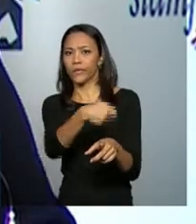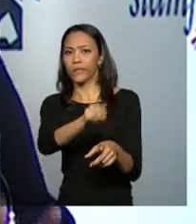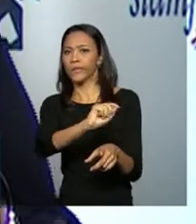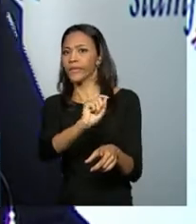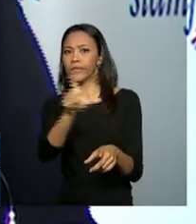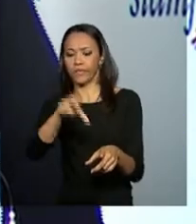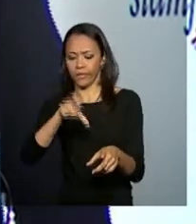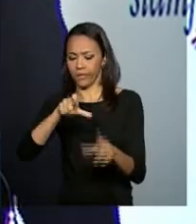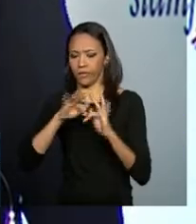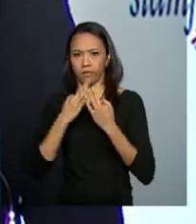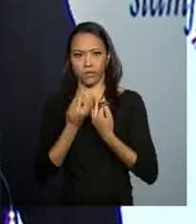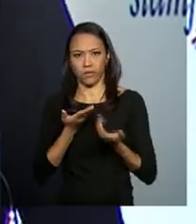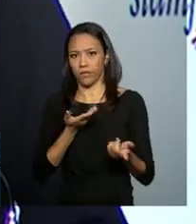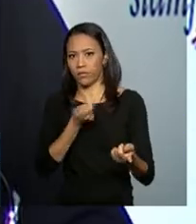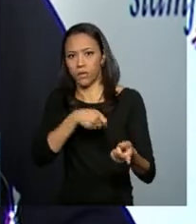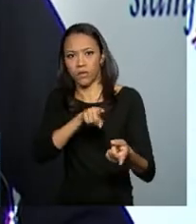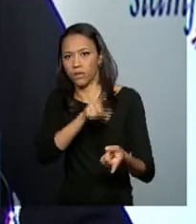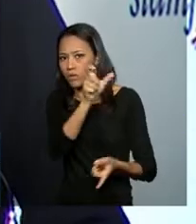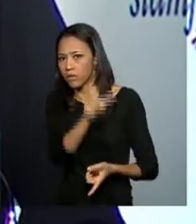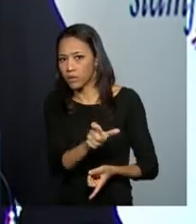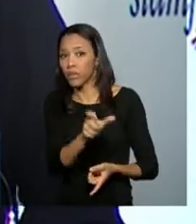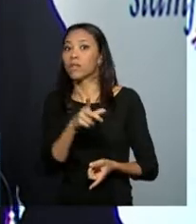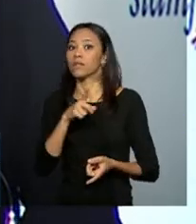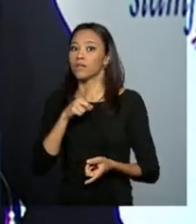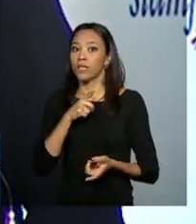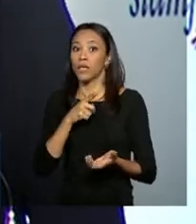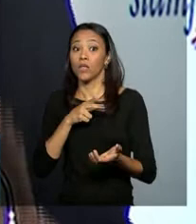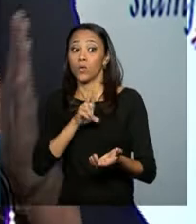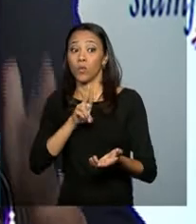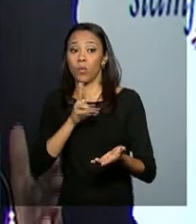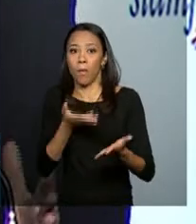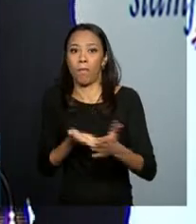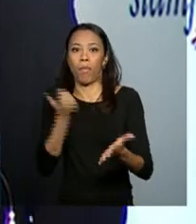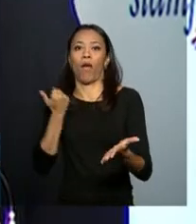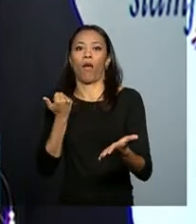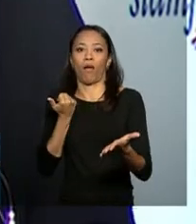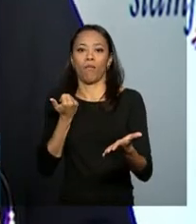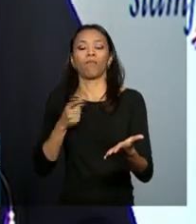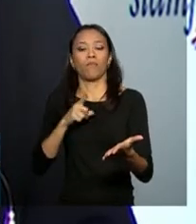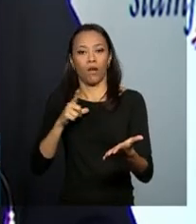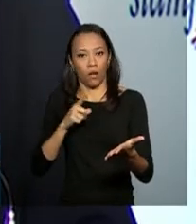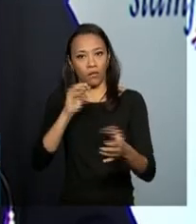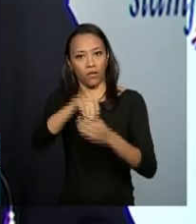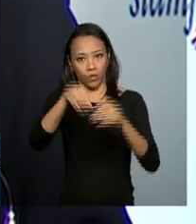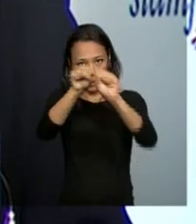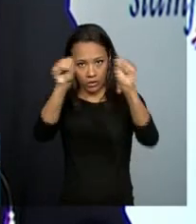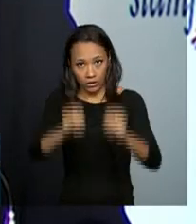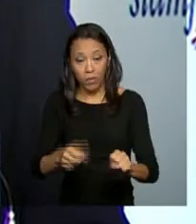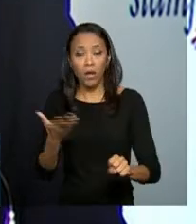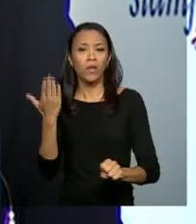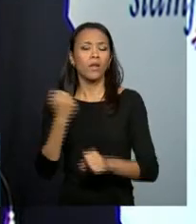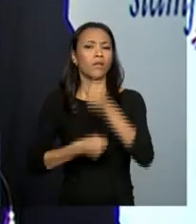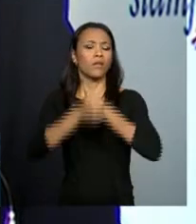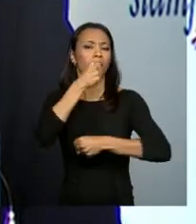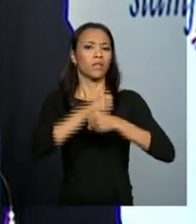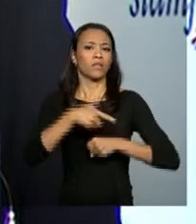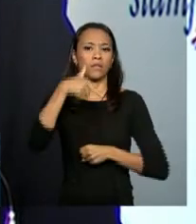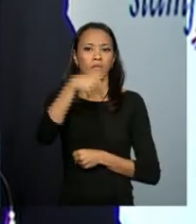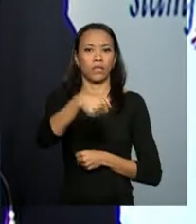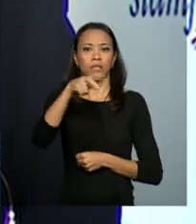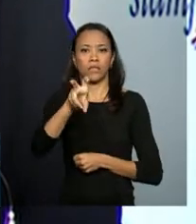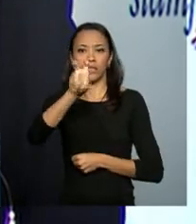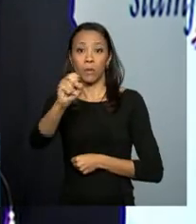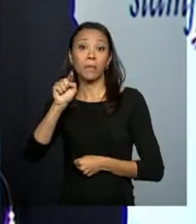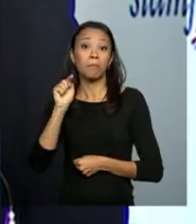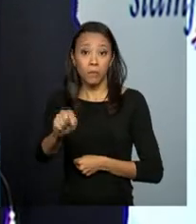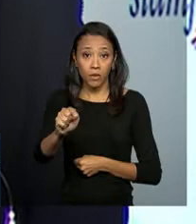mais, há mecanismos de retirada. No ano passado, entraram 750